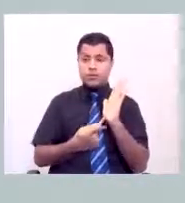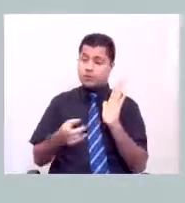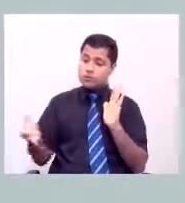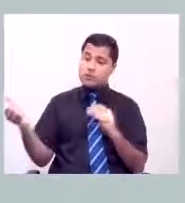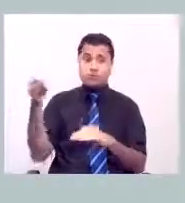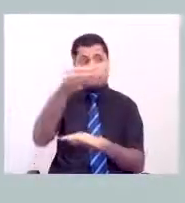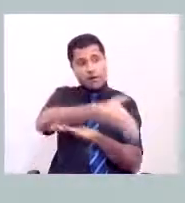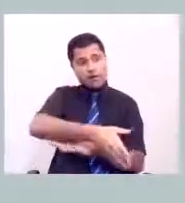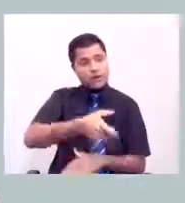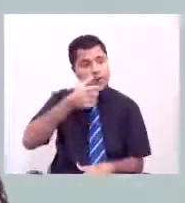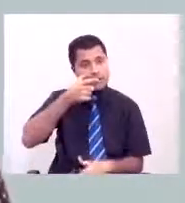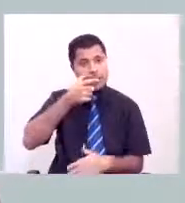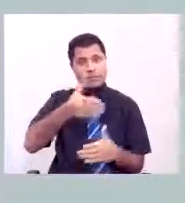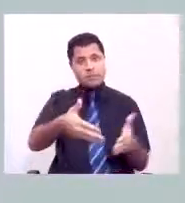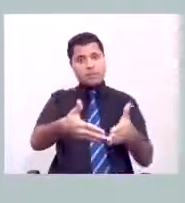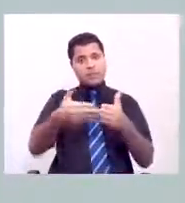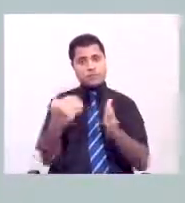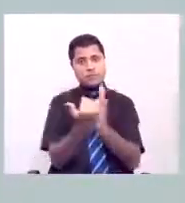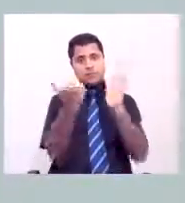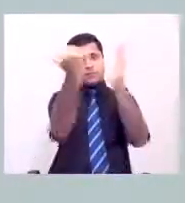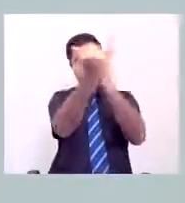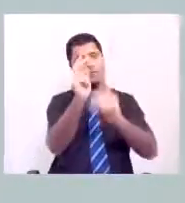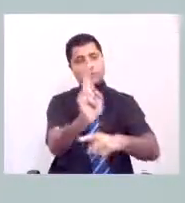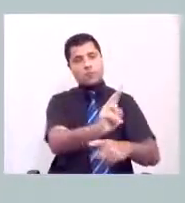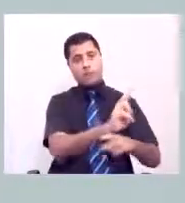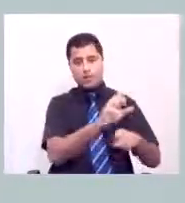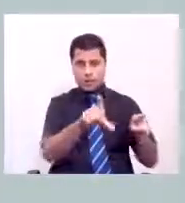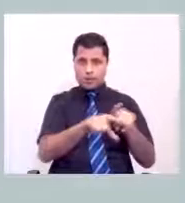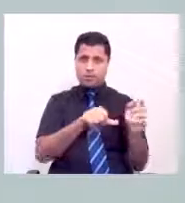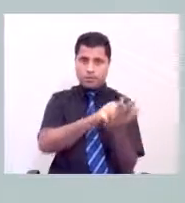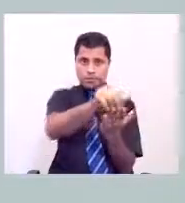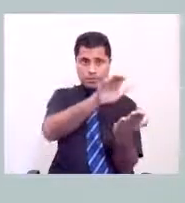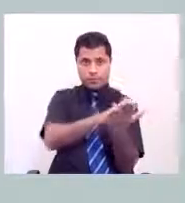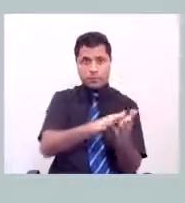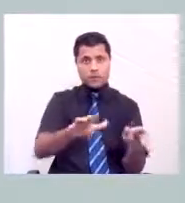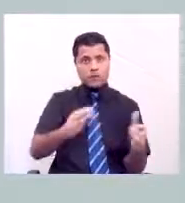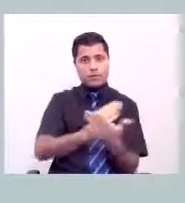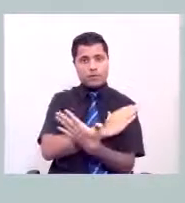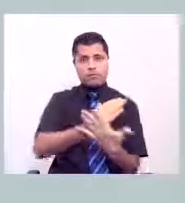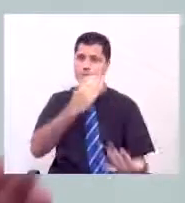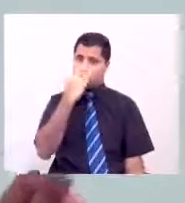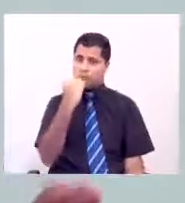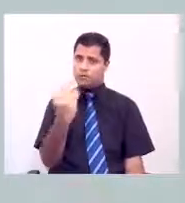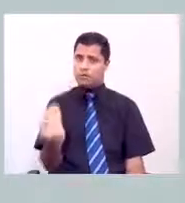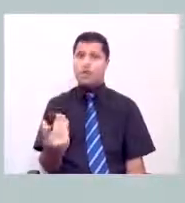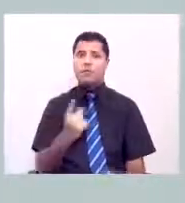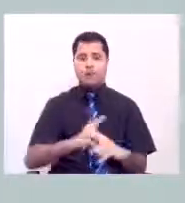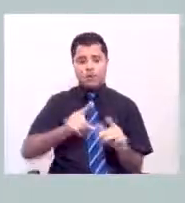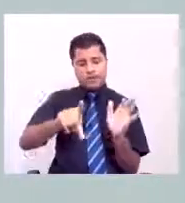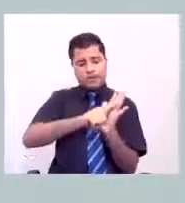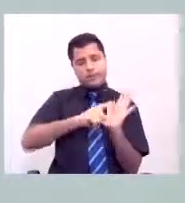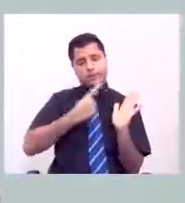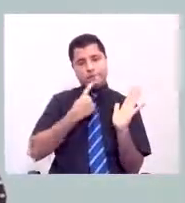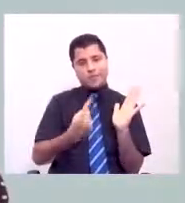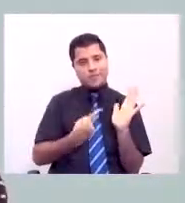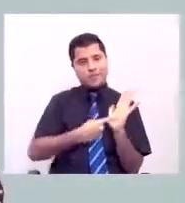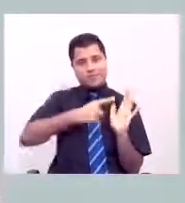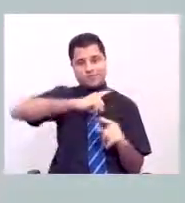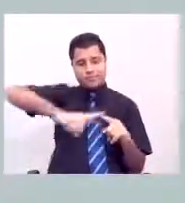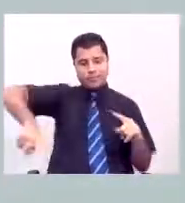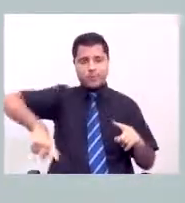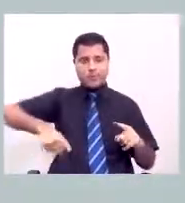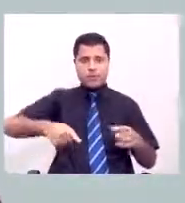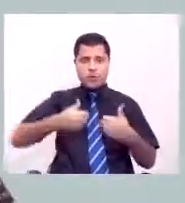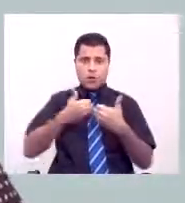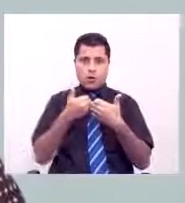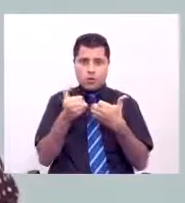pedir também a fiscalização e a autuação das vans da GRU Airport, porque a lei diz que não é permitido o transporte por vans e